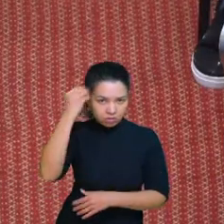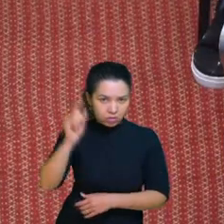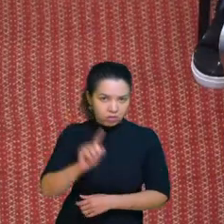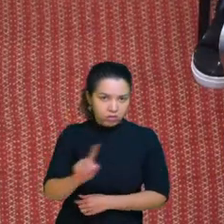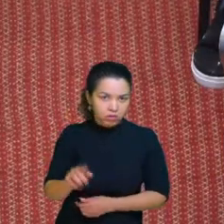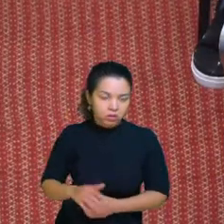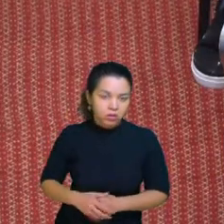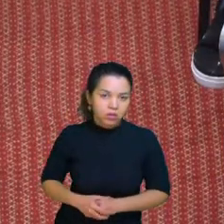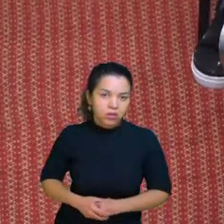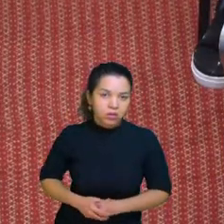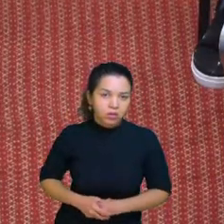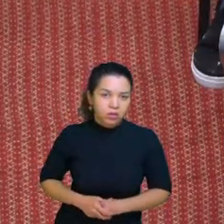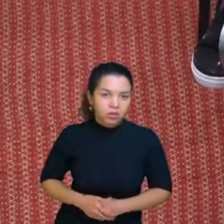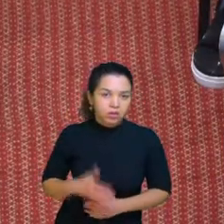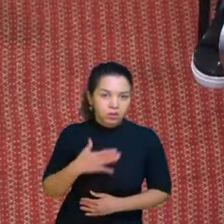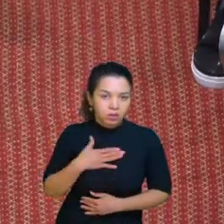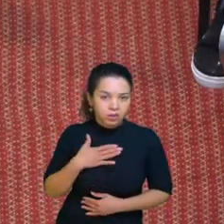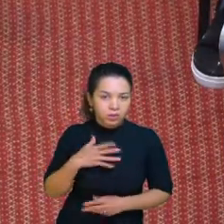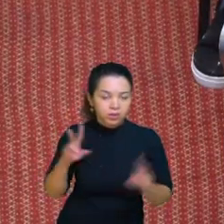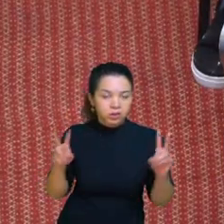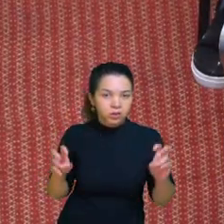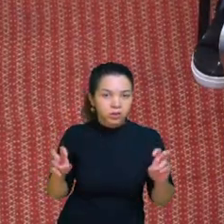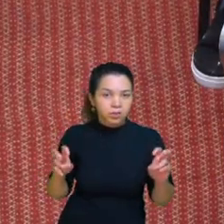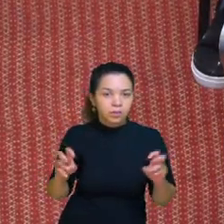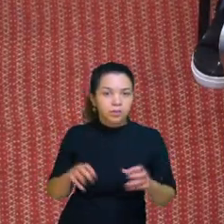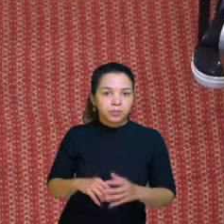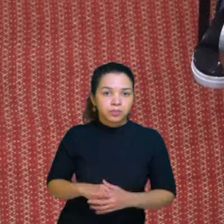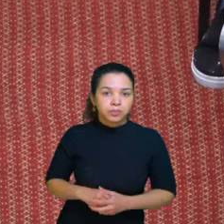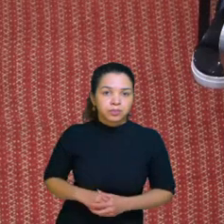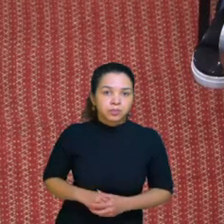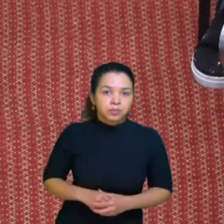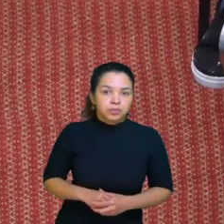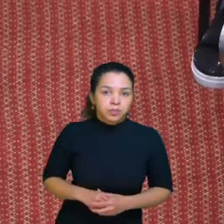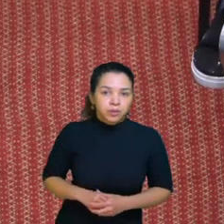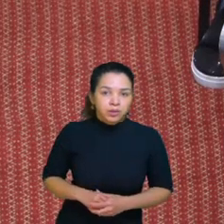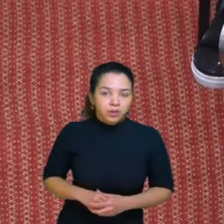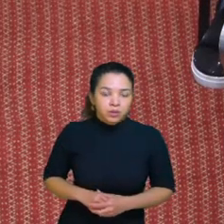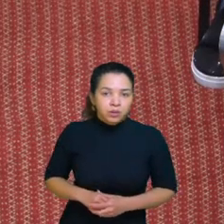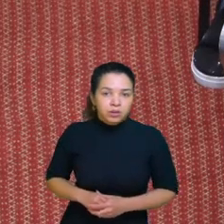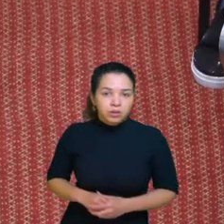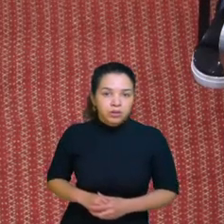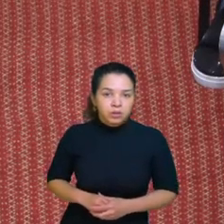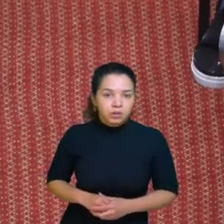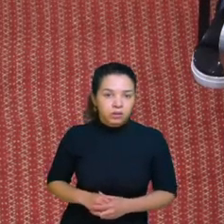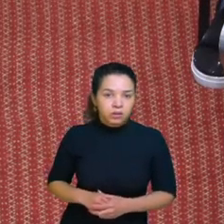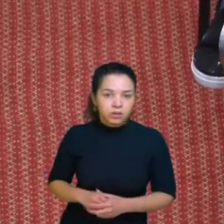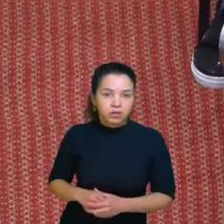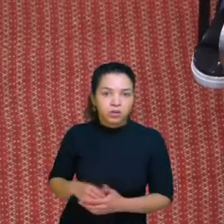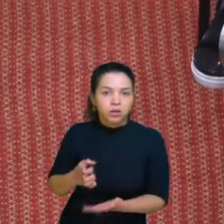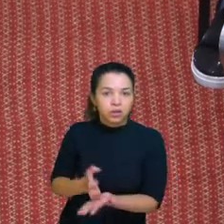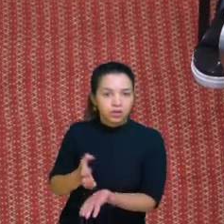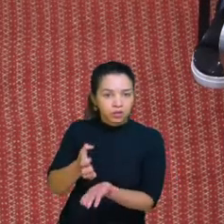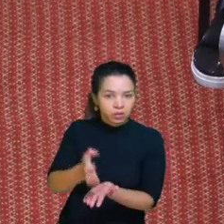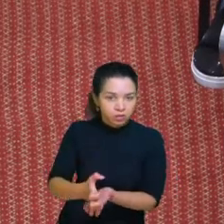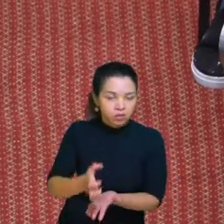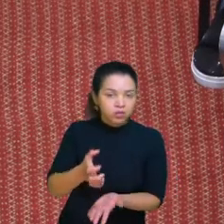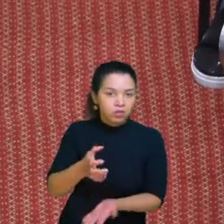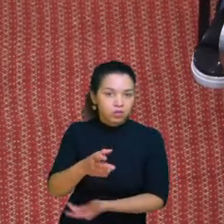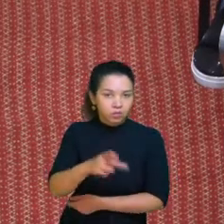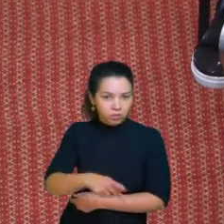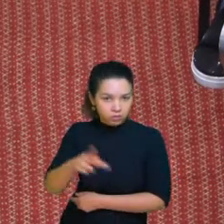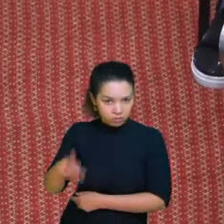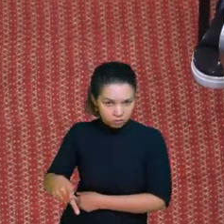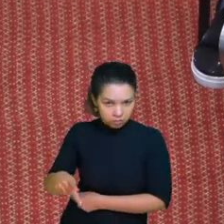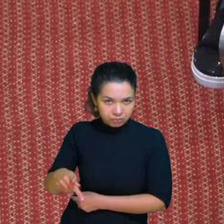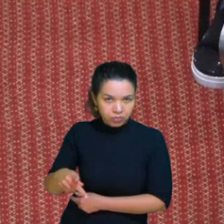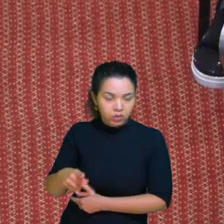e a Minha pauta ela vai no quando se coloca da efetivação dos professores né e no documento